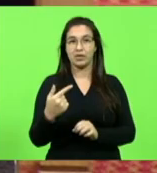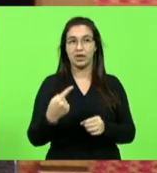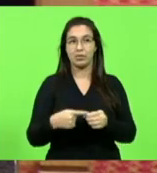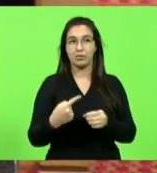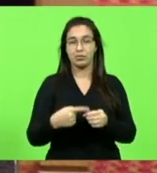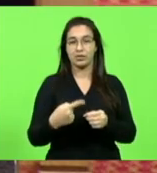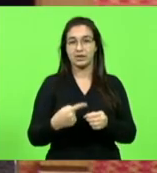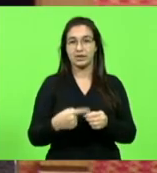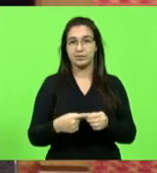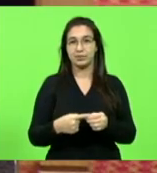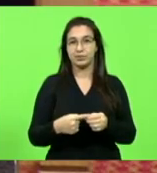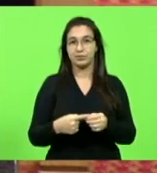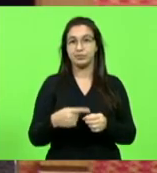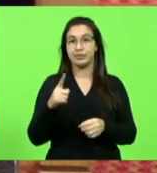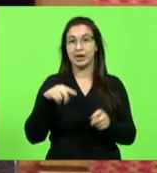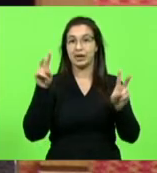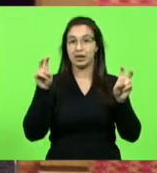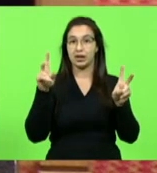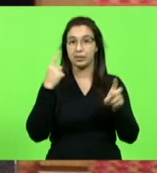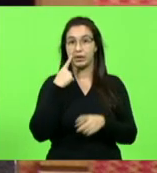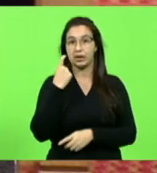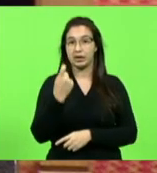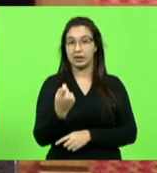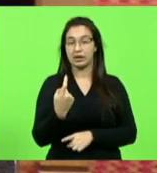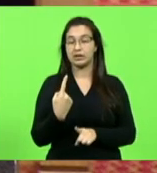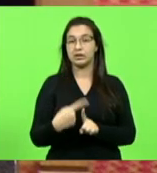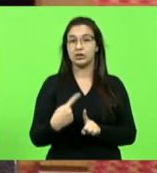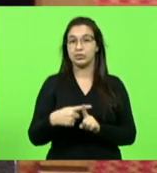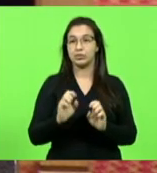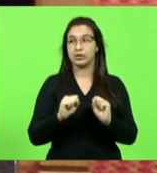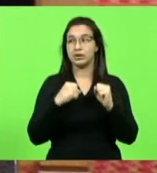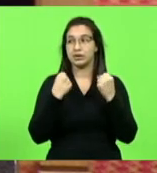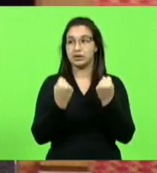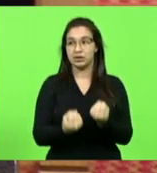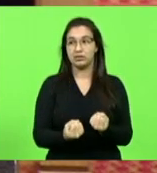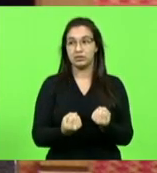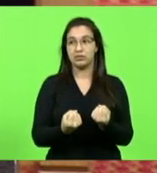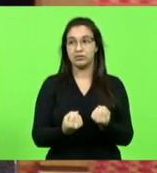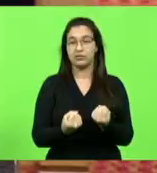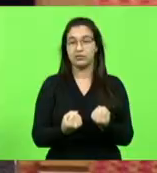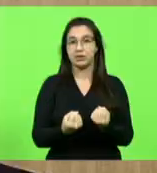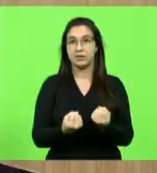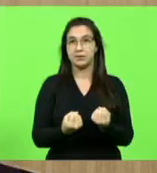trouxeram interessante para a gente defender os municípios.